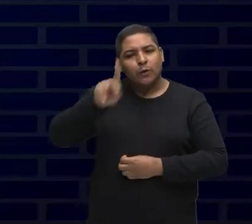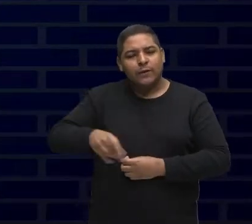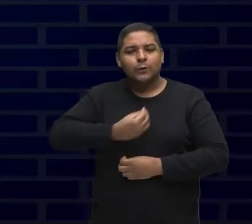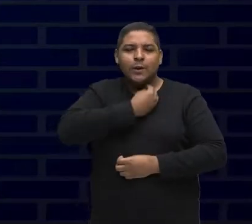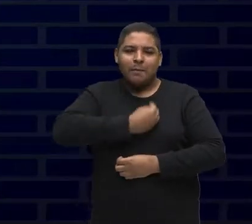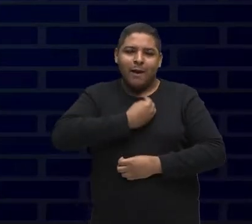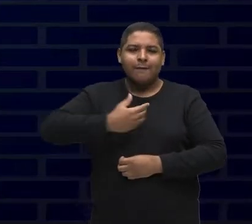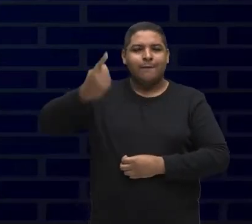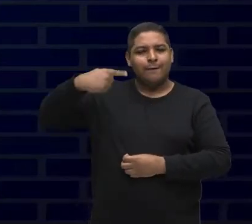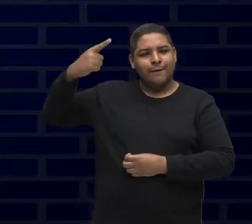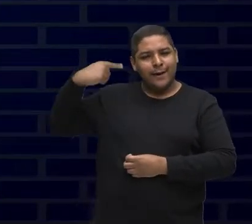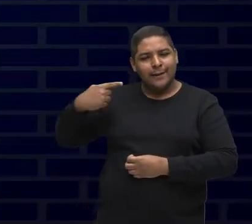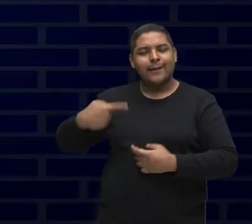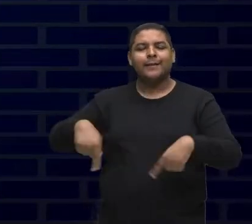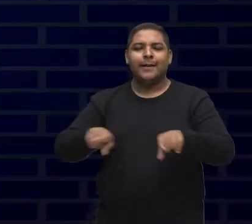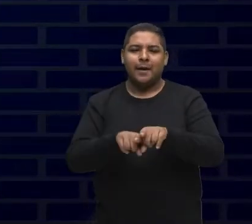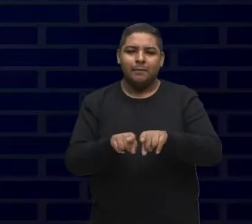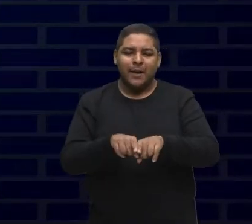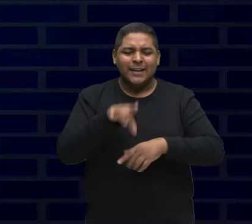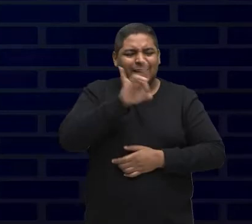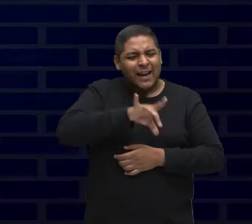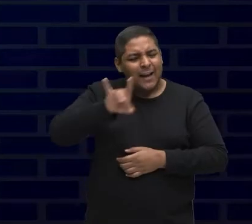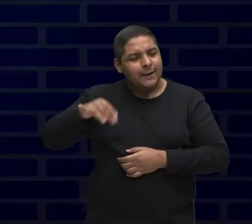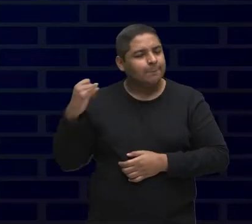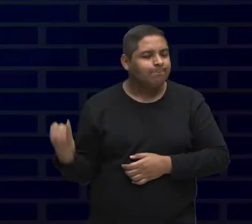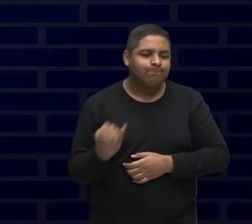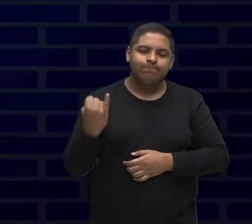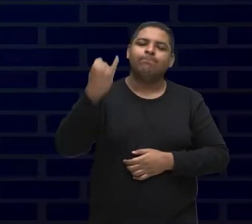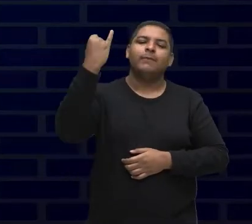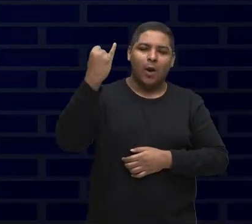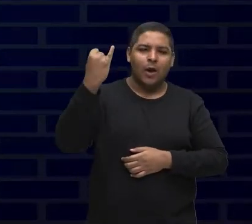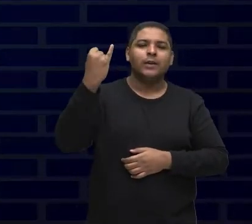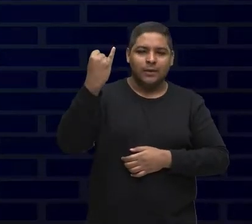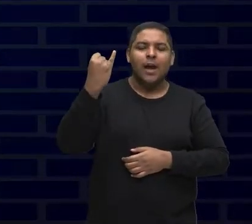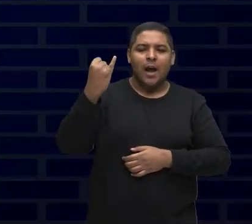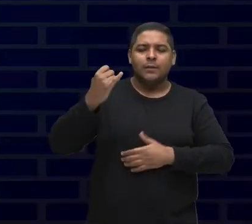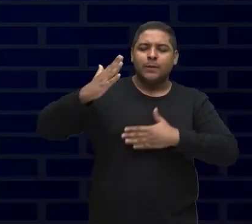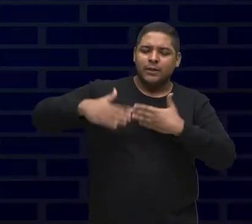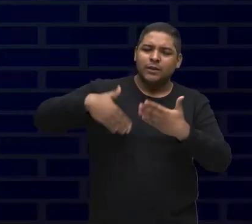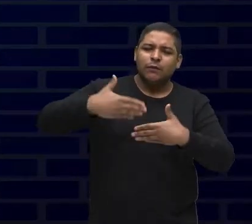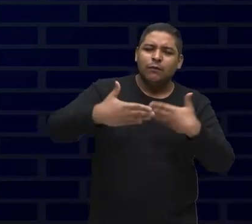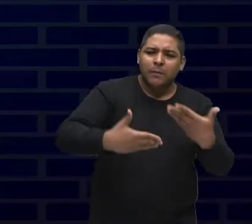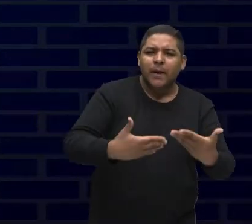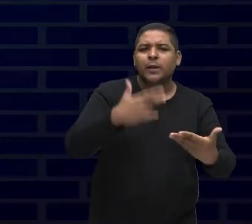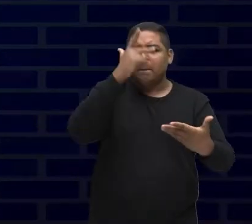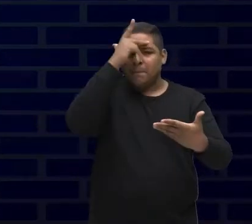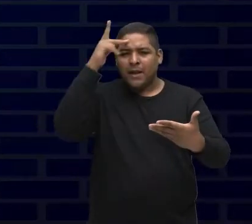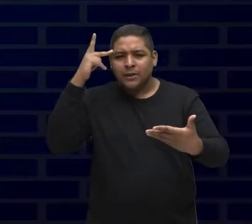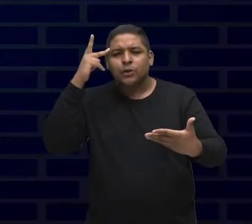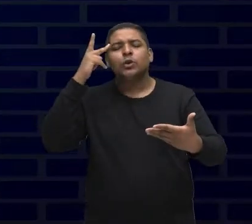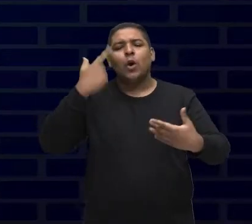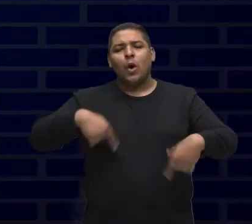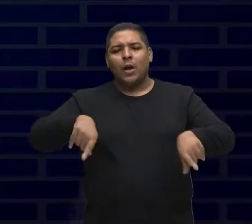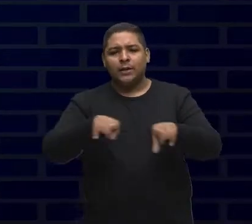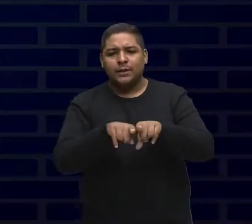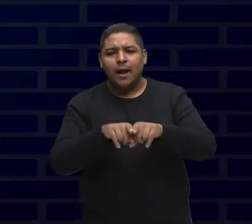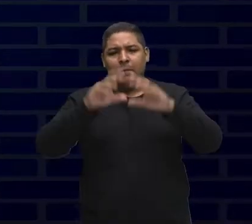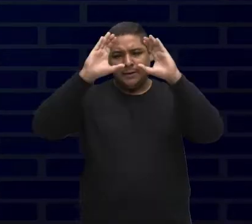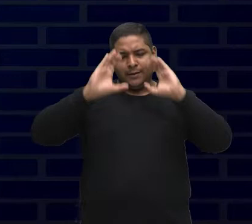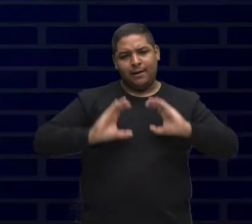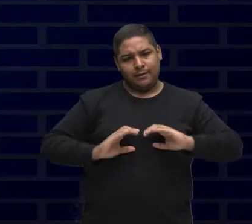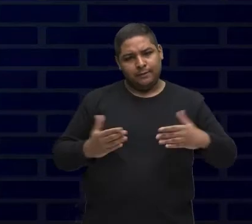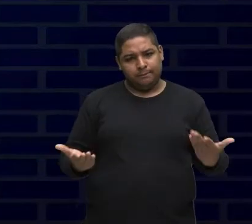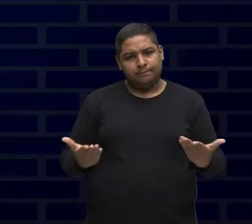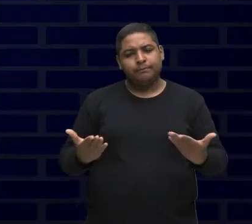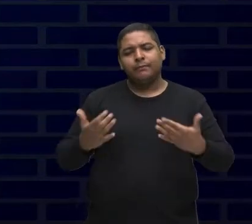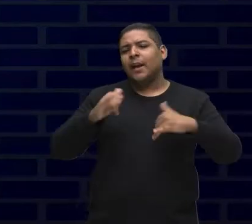minha vida, dizer que cada um foi muito importante para o meu desenvolvimento como pessoa e cidadã. Quero dizer que